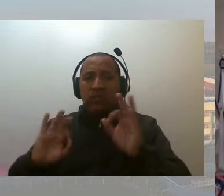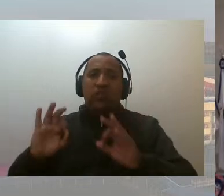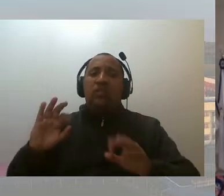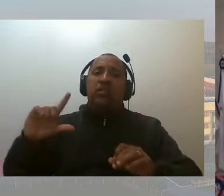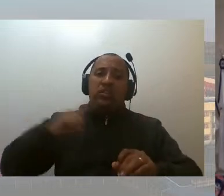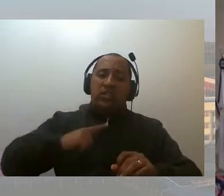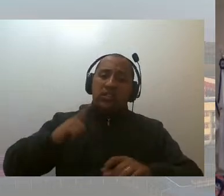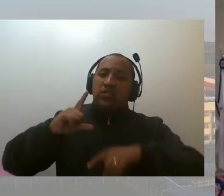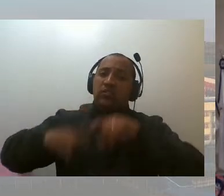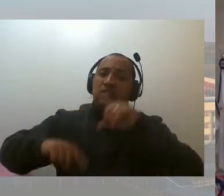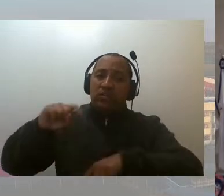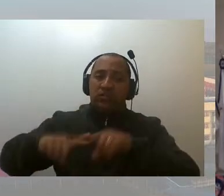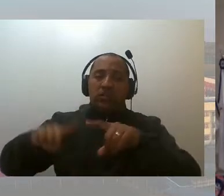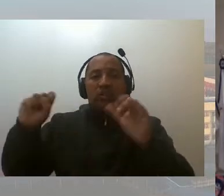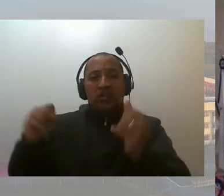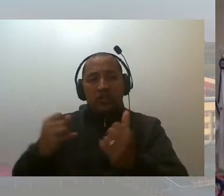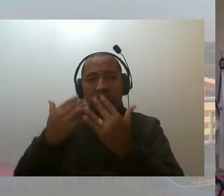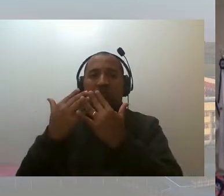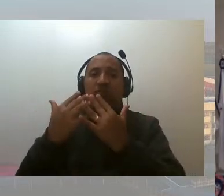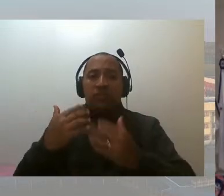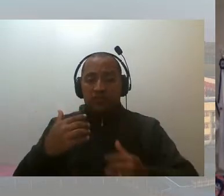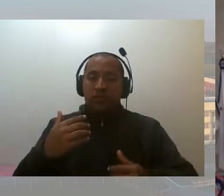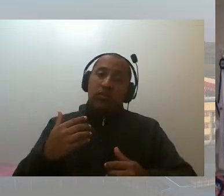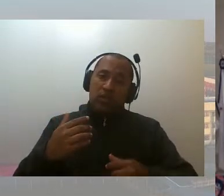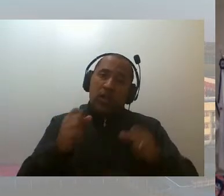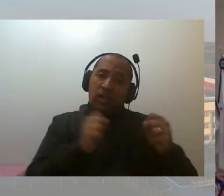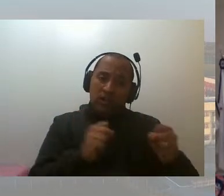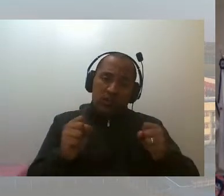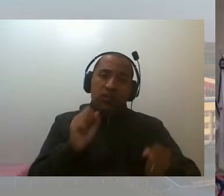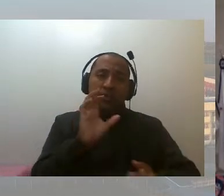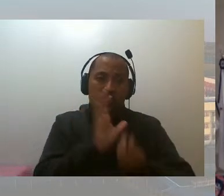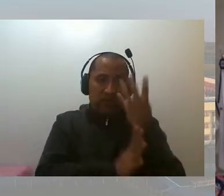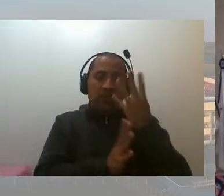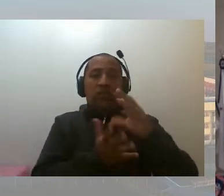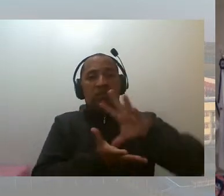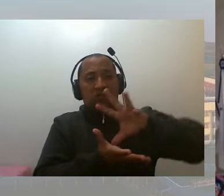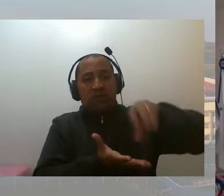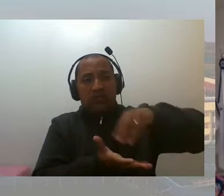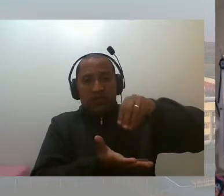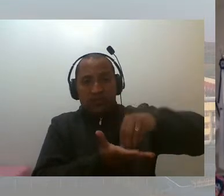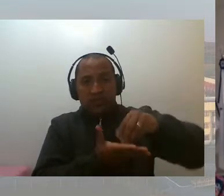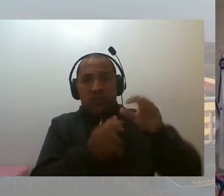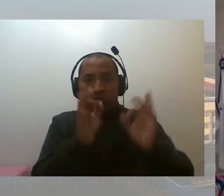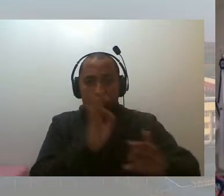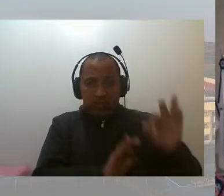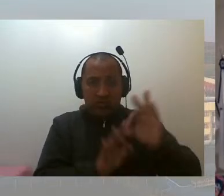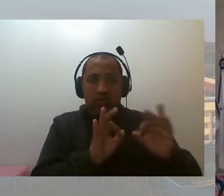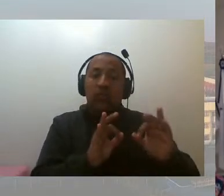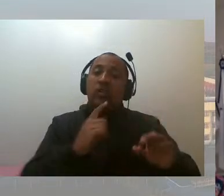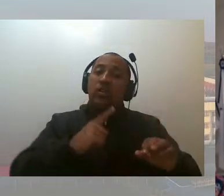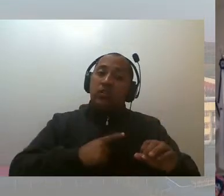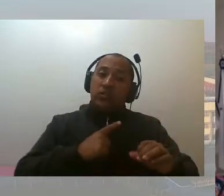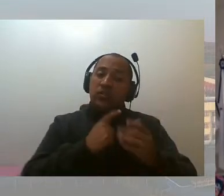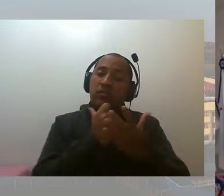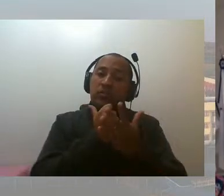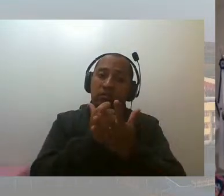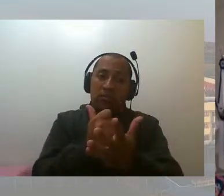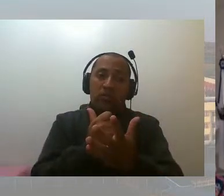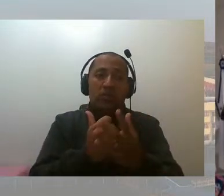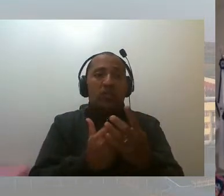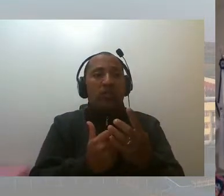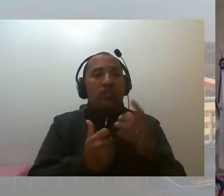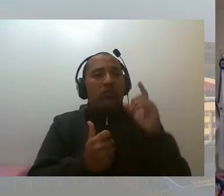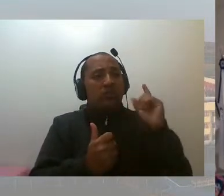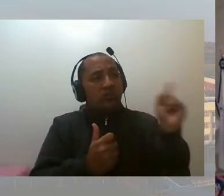em desenvolver as atividades do evento. Isso a gente pode criar comissões e organizações para ter um amparo e o recurso de todos